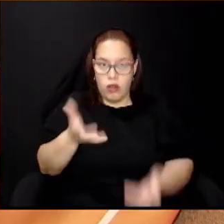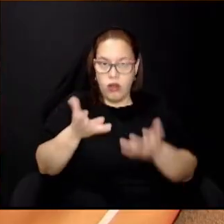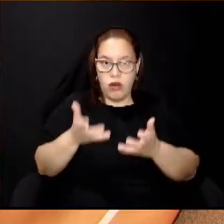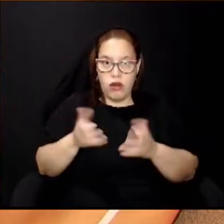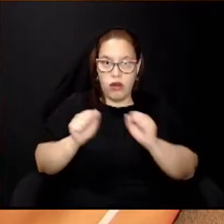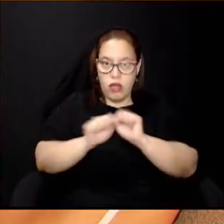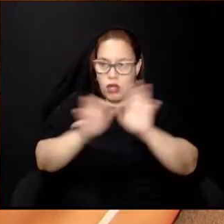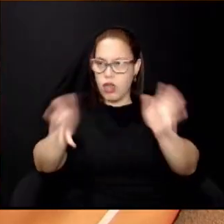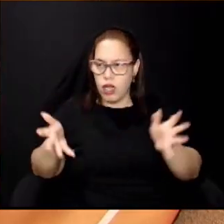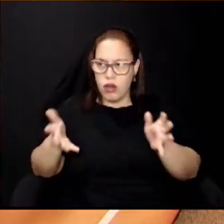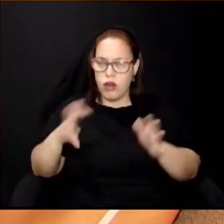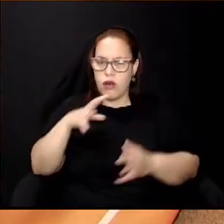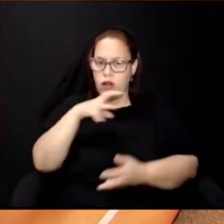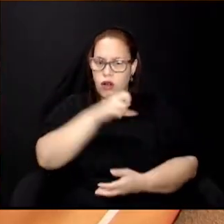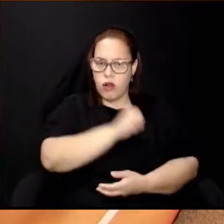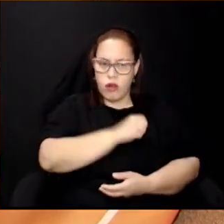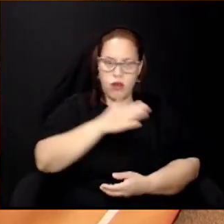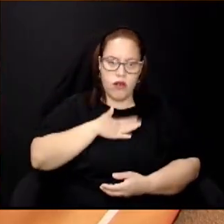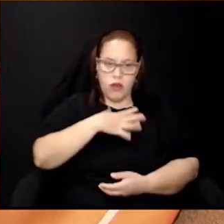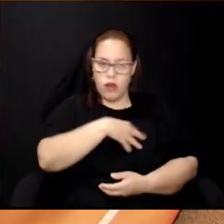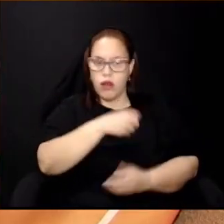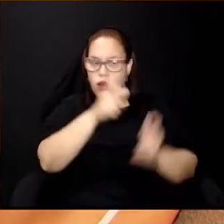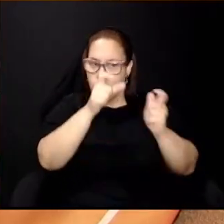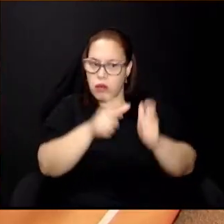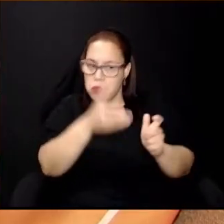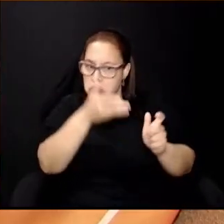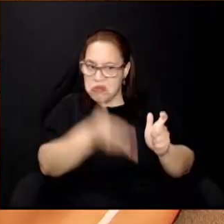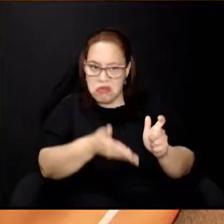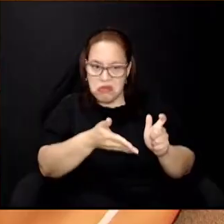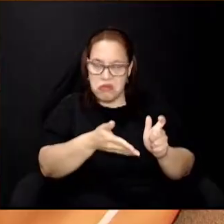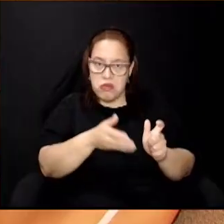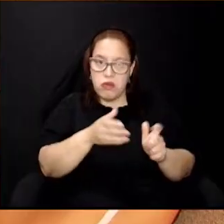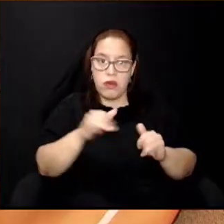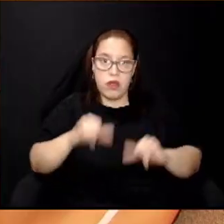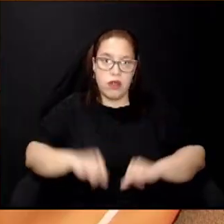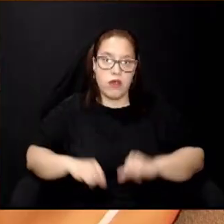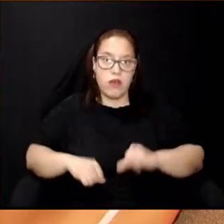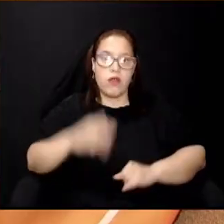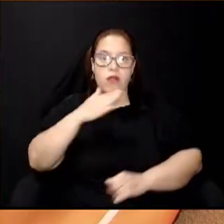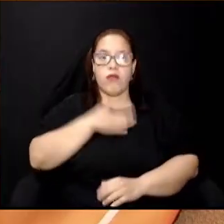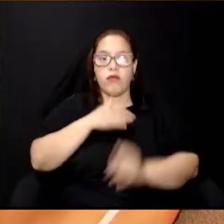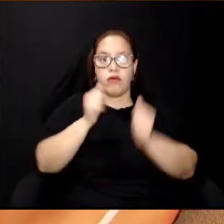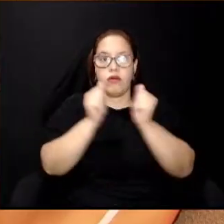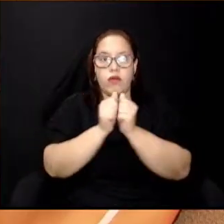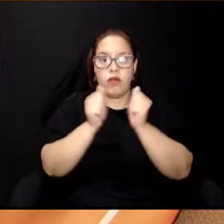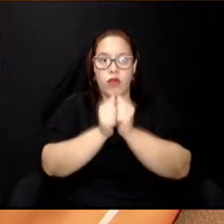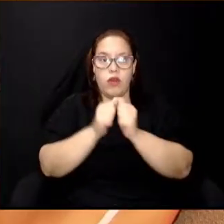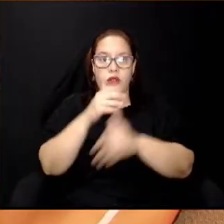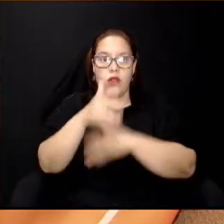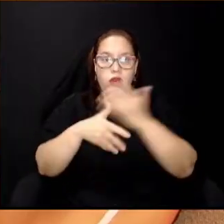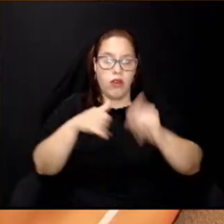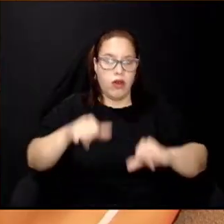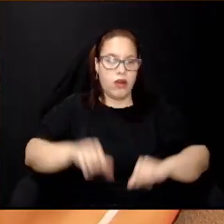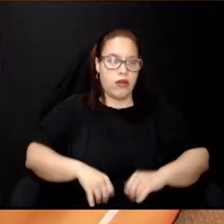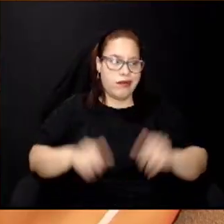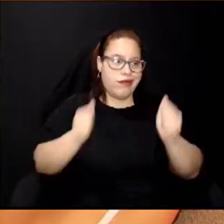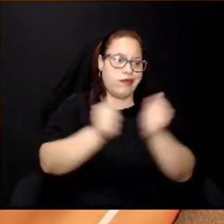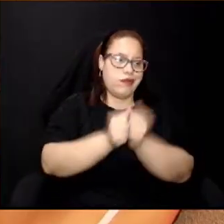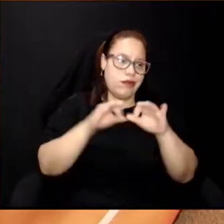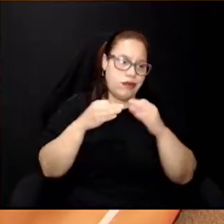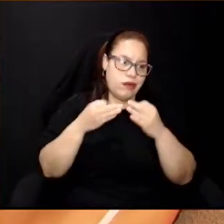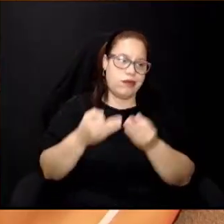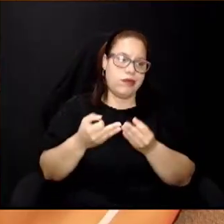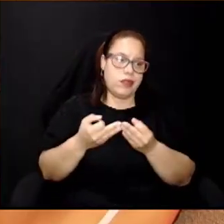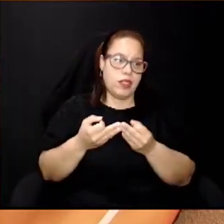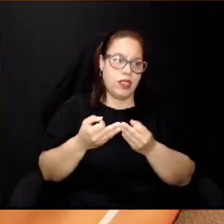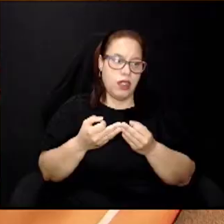eu amo meus filhos do jeito que eles são, mas eles sofrem, eu sofro, né? A gente sofre enquanto família, a gente passa por